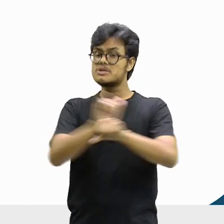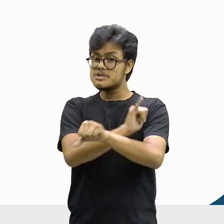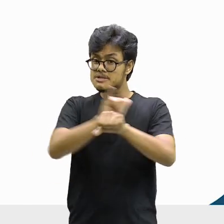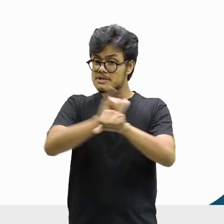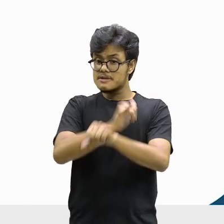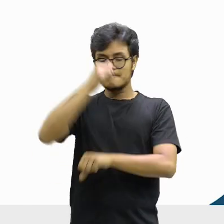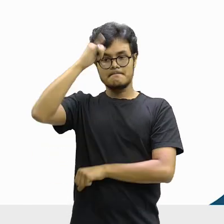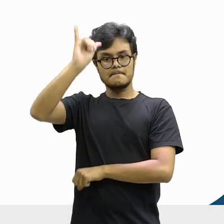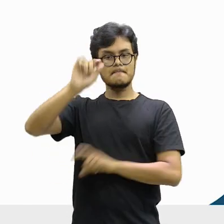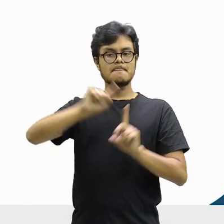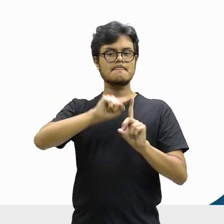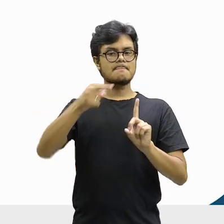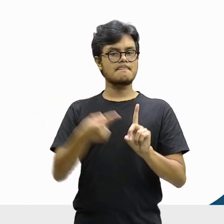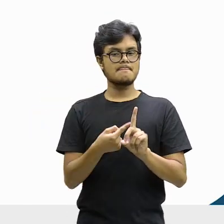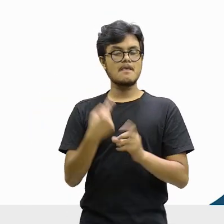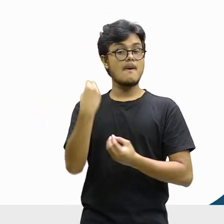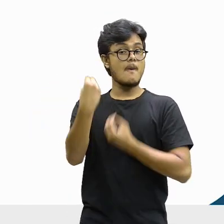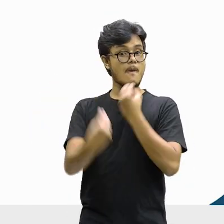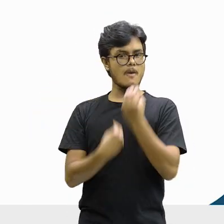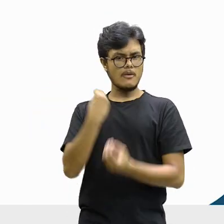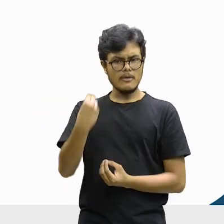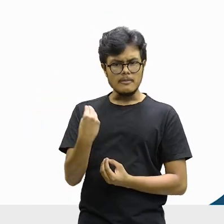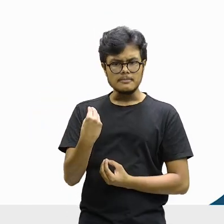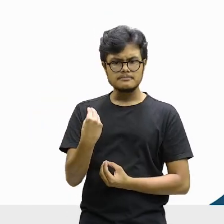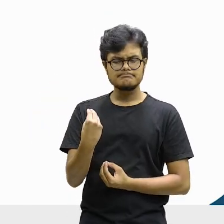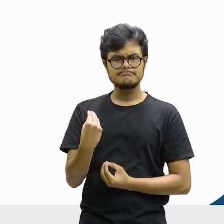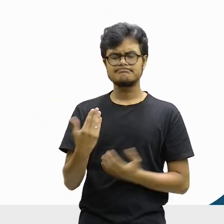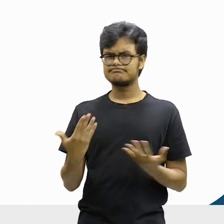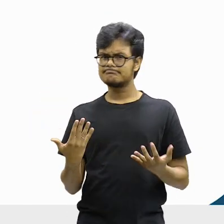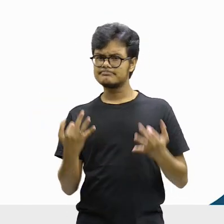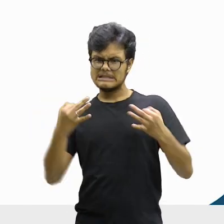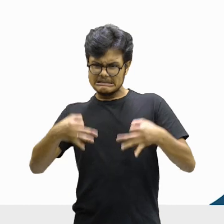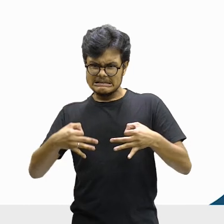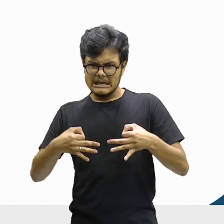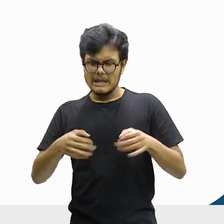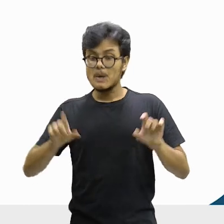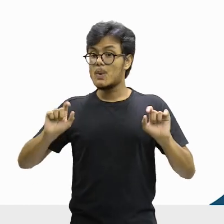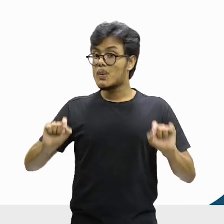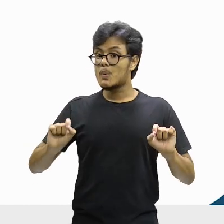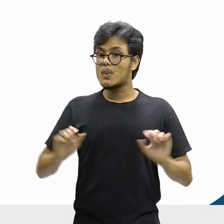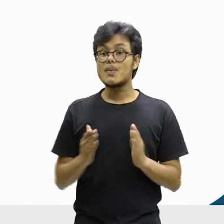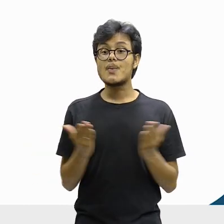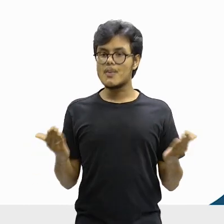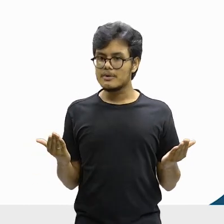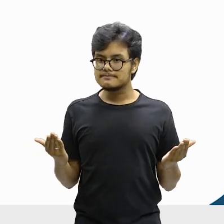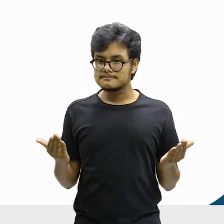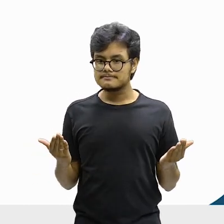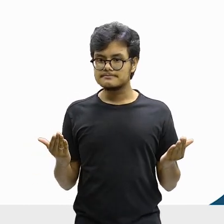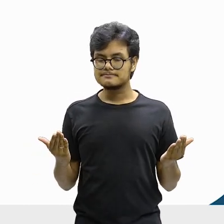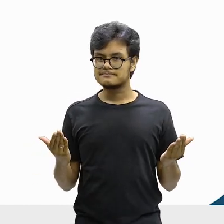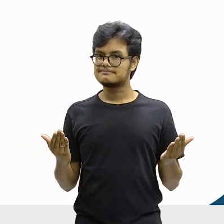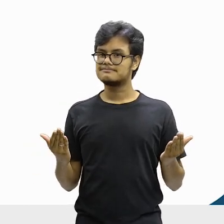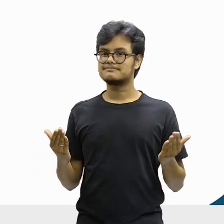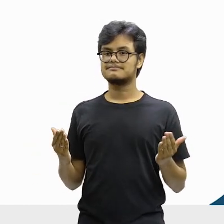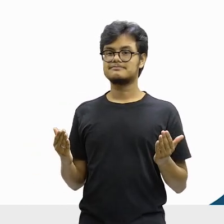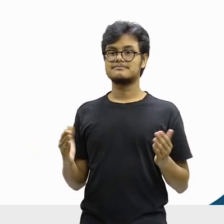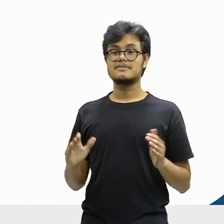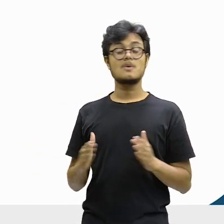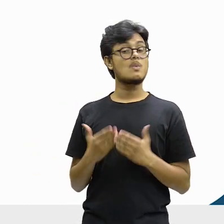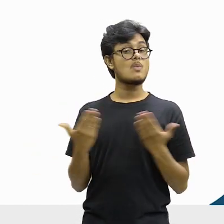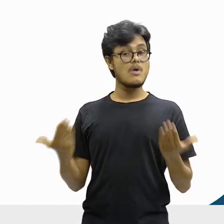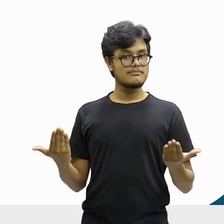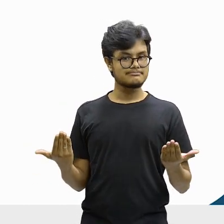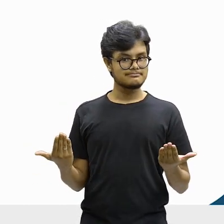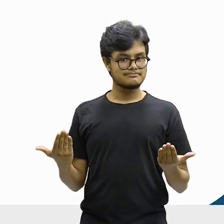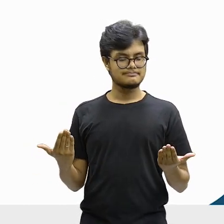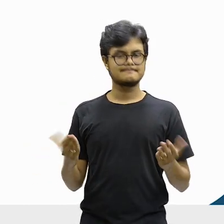contraceptivos e os 3 modos de ação está correta em, Então, está correta em.